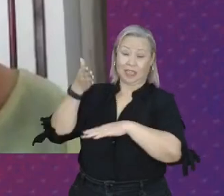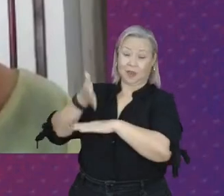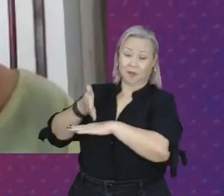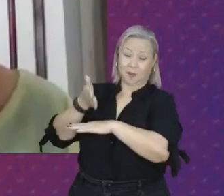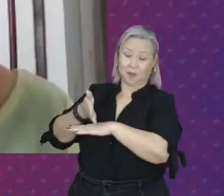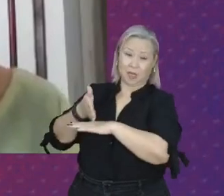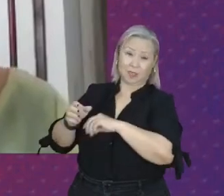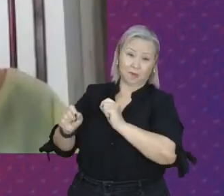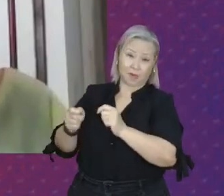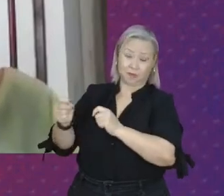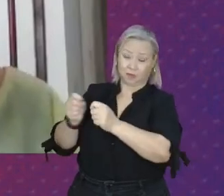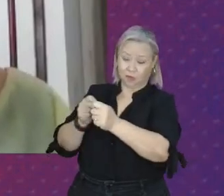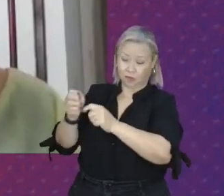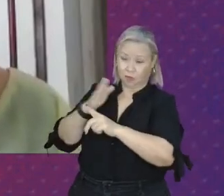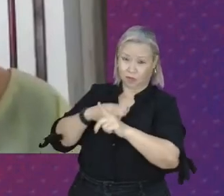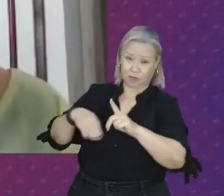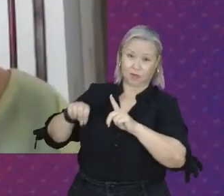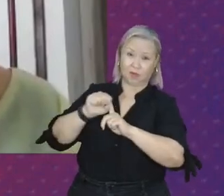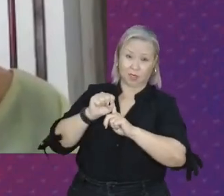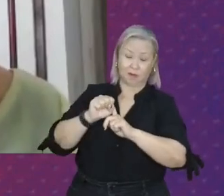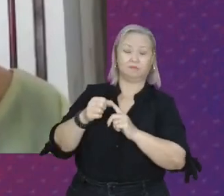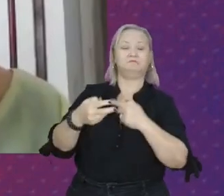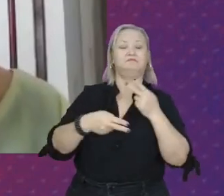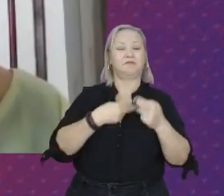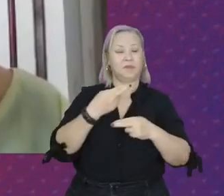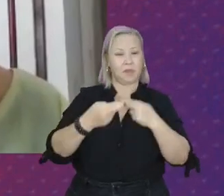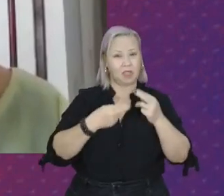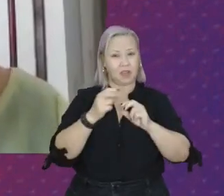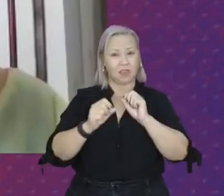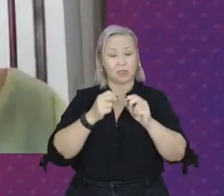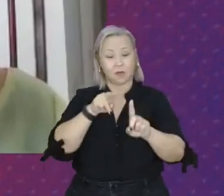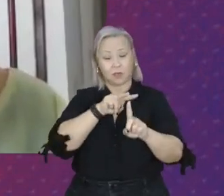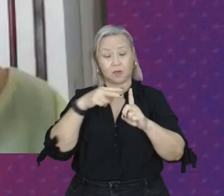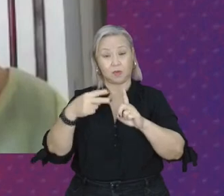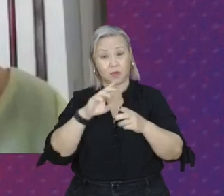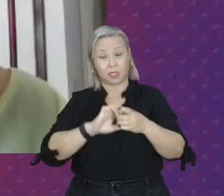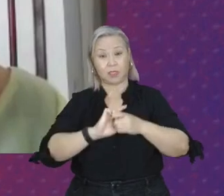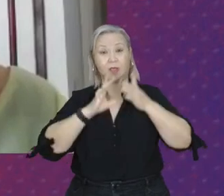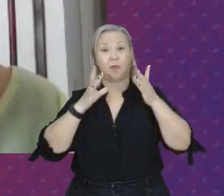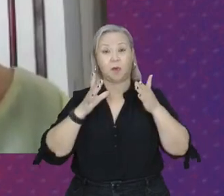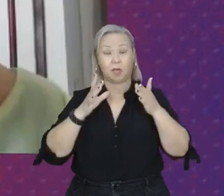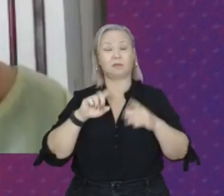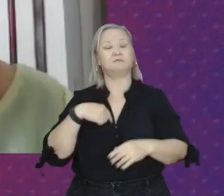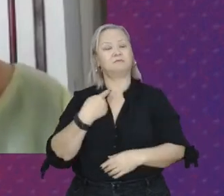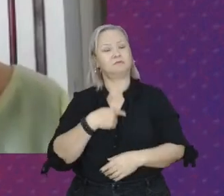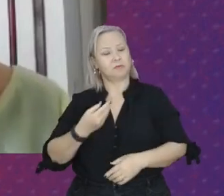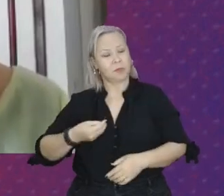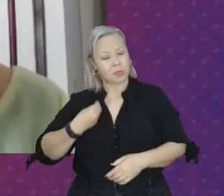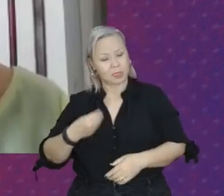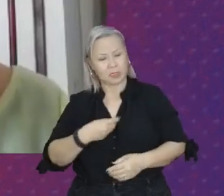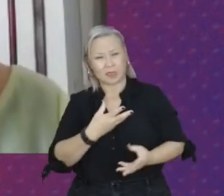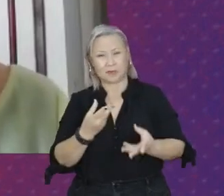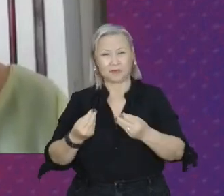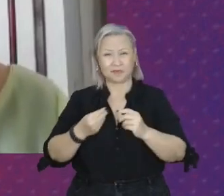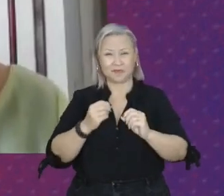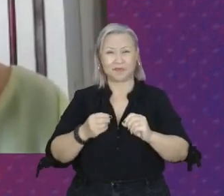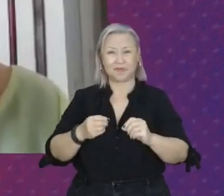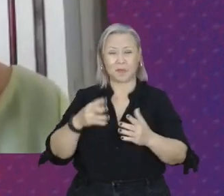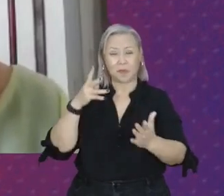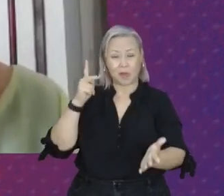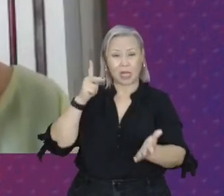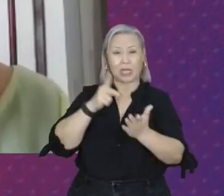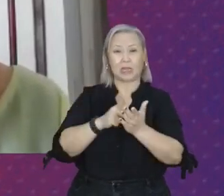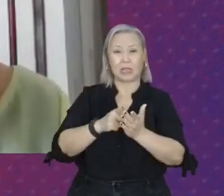controle social. Isso tem uma relação com a perspectiva democrática, e nós estamos num quadro em que as